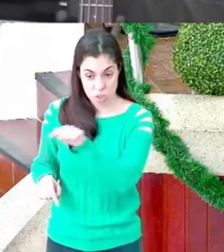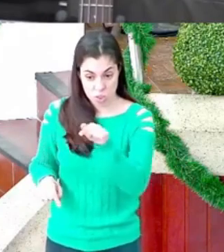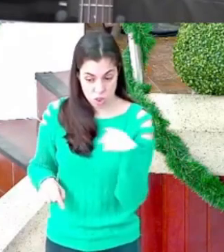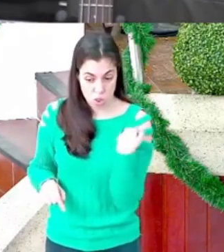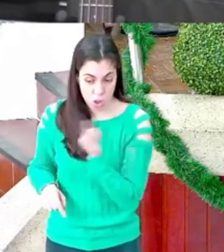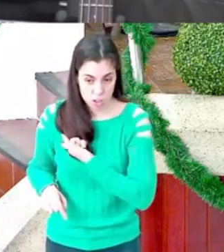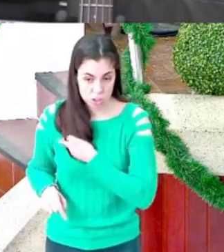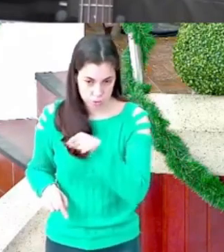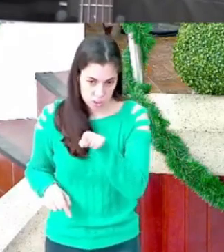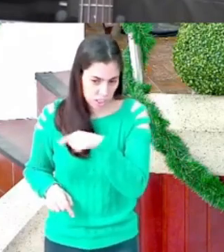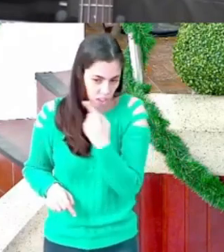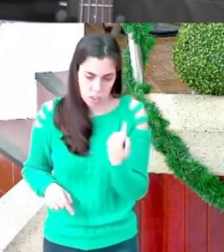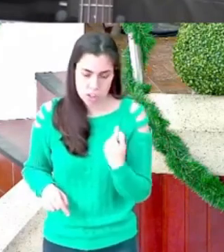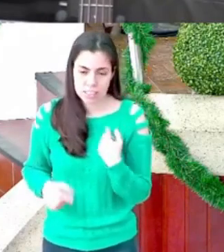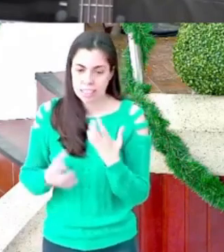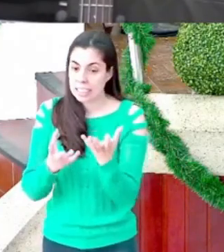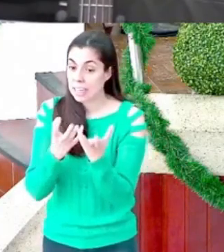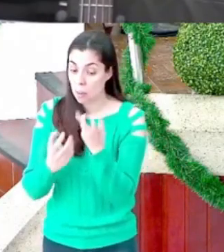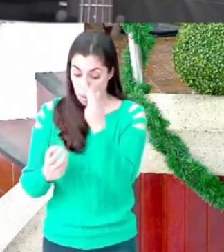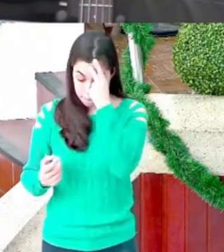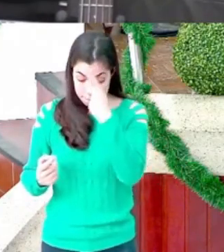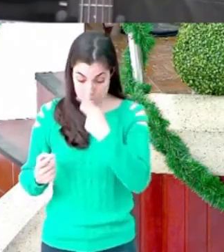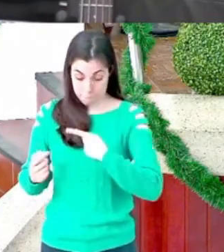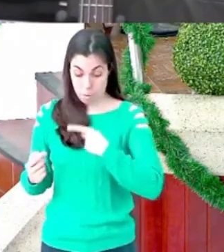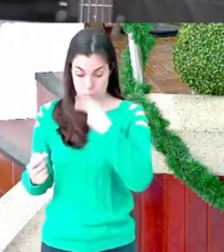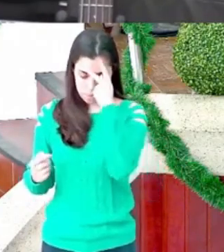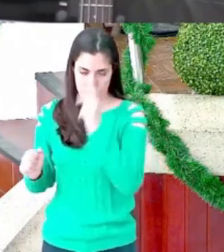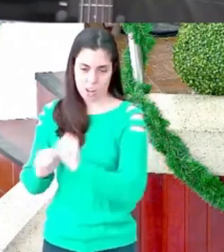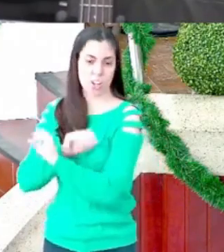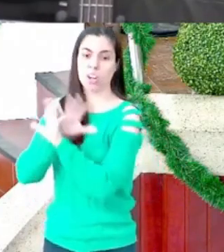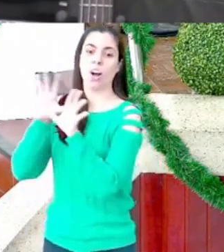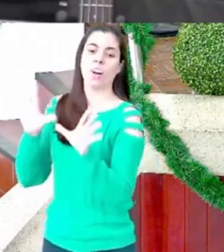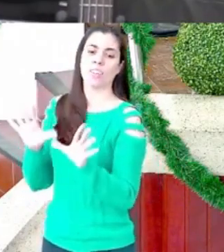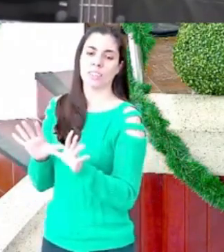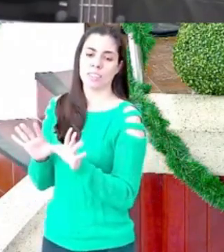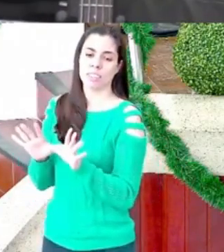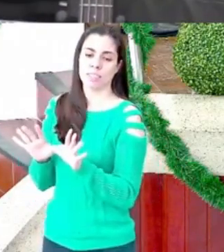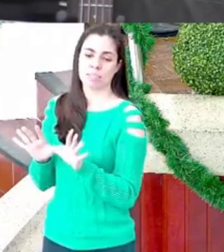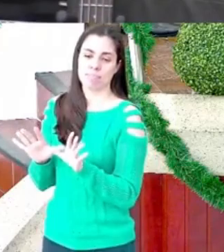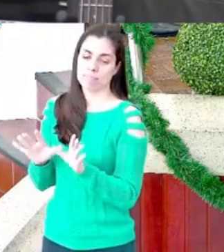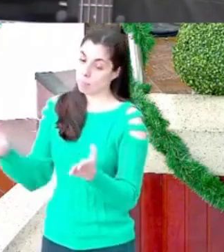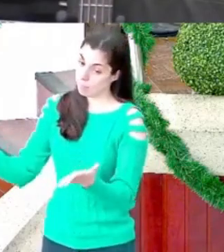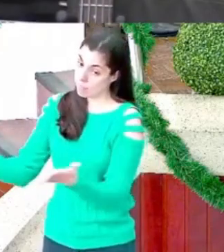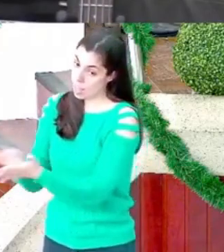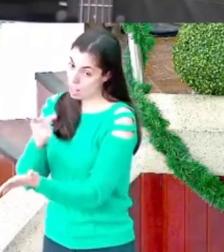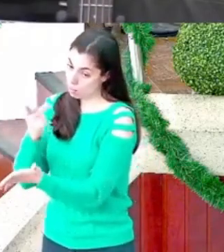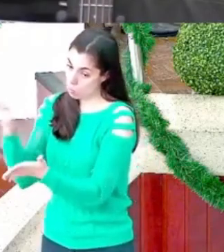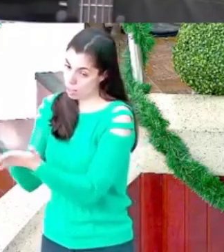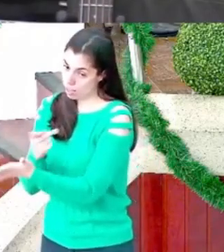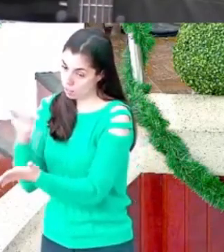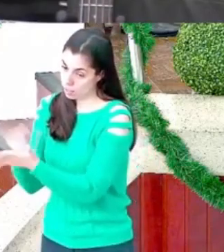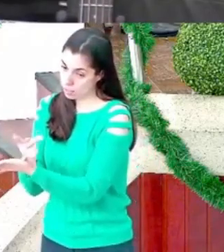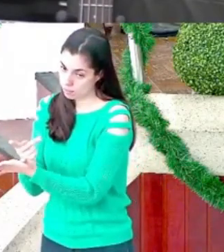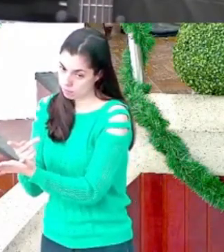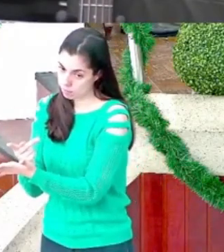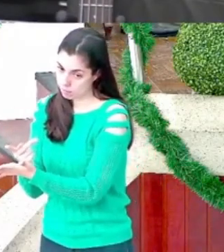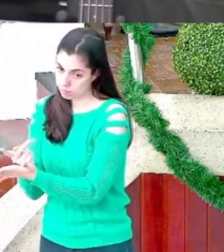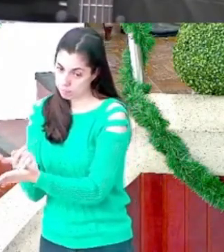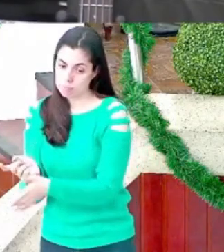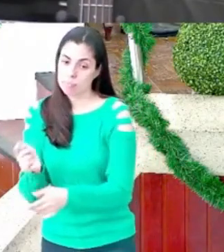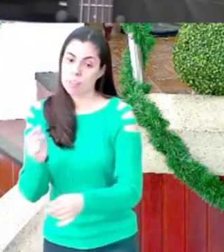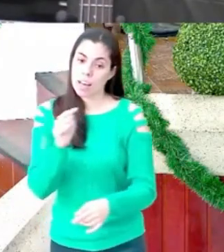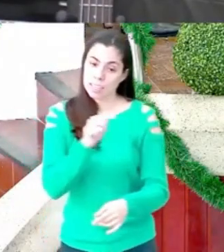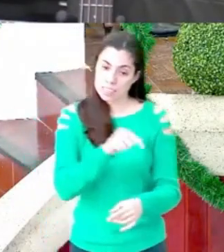Esse é o ensino do texto. O ditado popular diz: os crentes devem ser vistos fazendo boas obras.